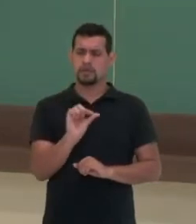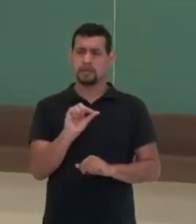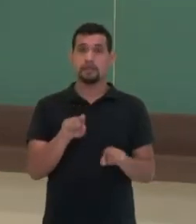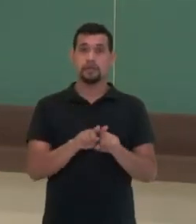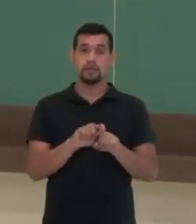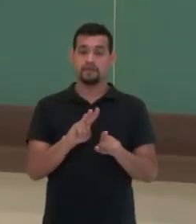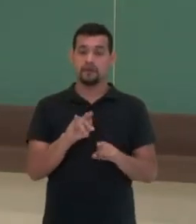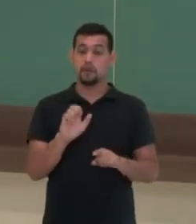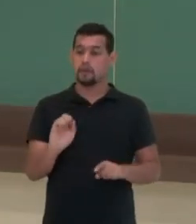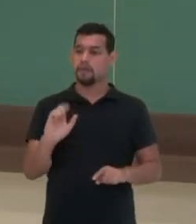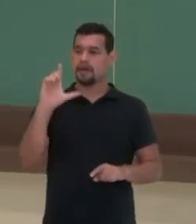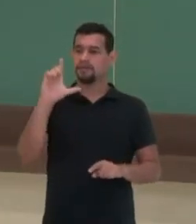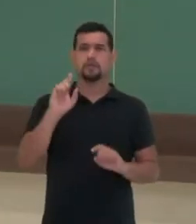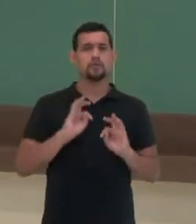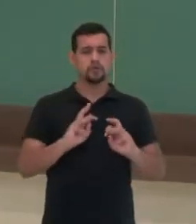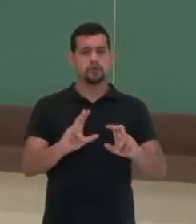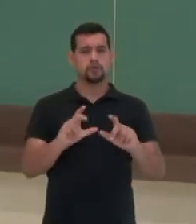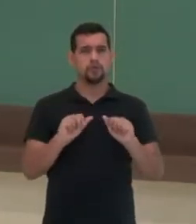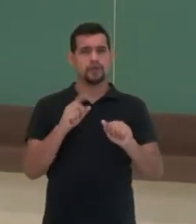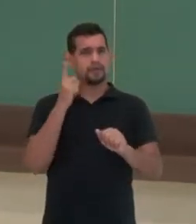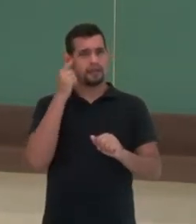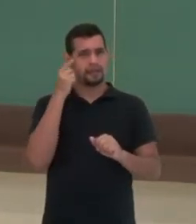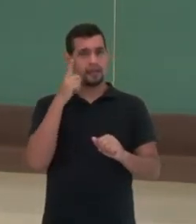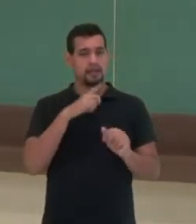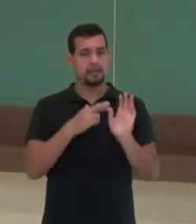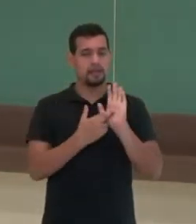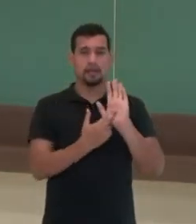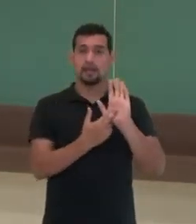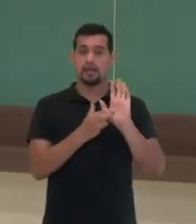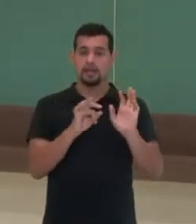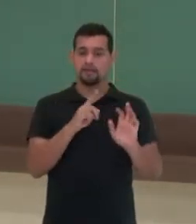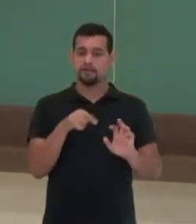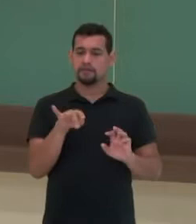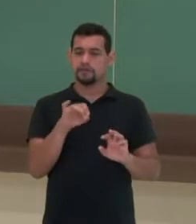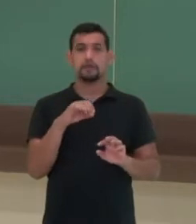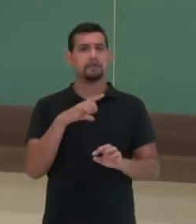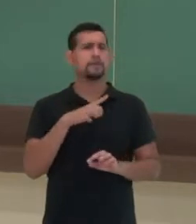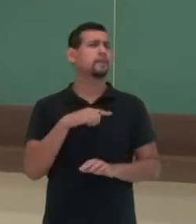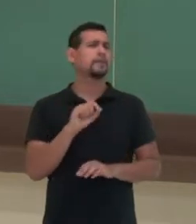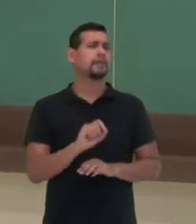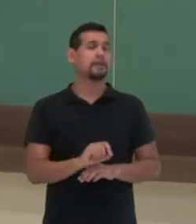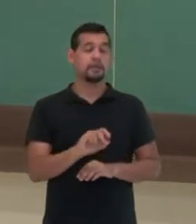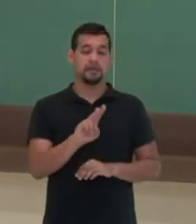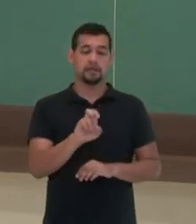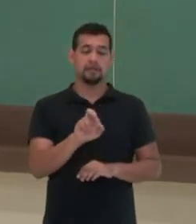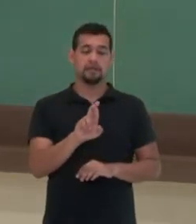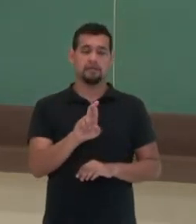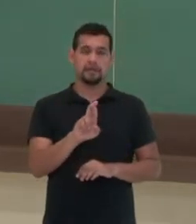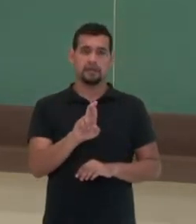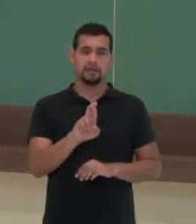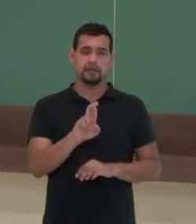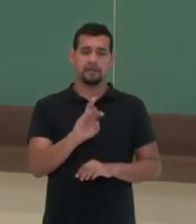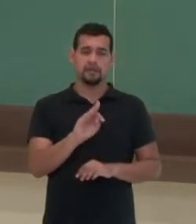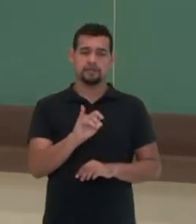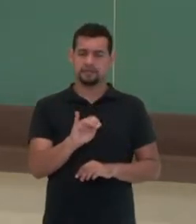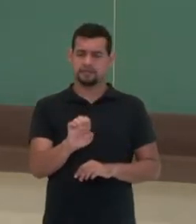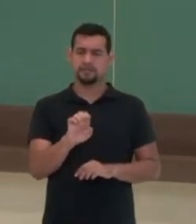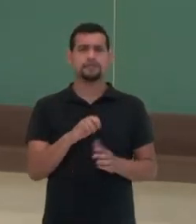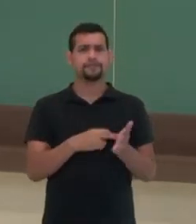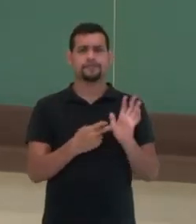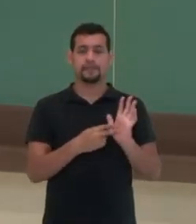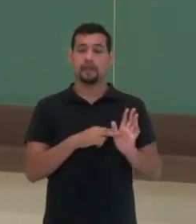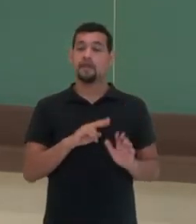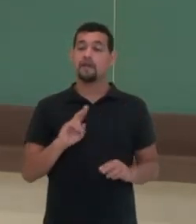função quadrática. Então, toda parábola, ao representar uma função quadrática, tem um vértice, um ponto extremo, que pode ser um